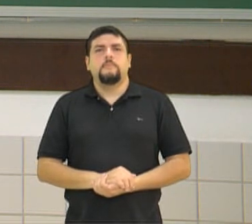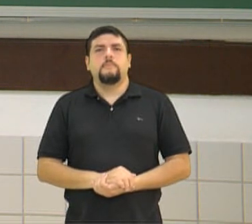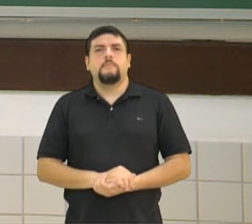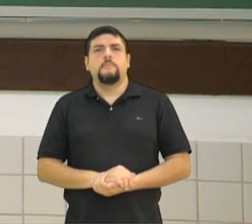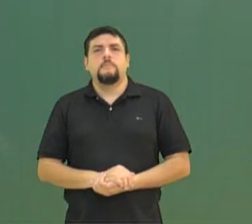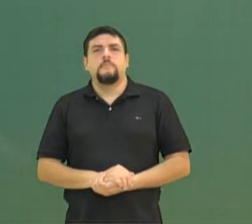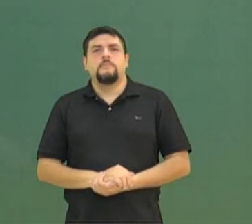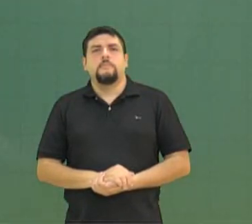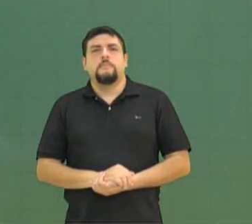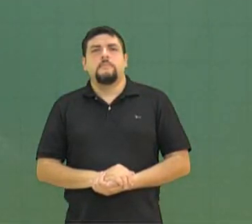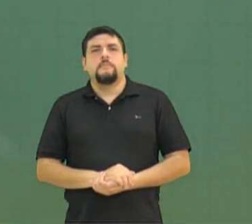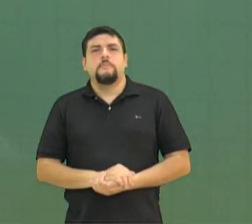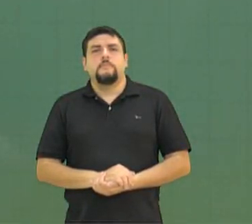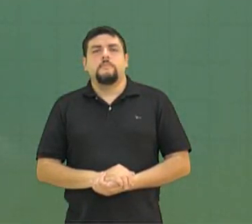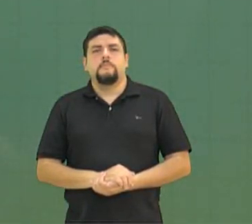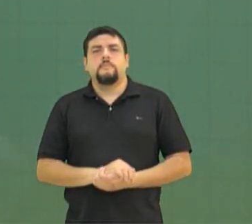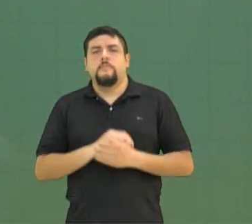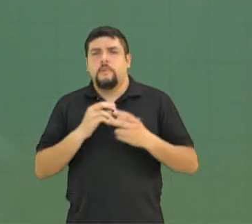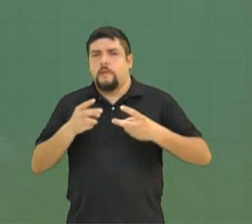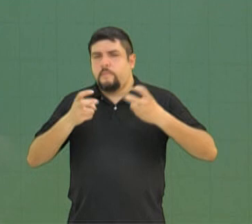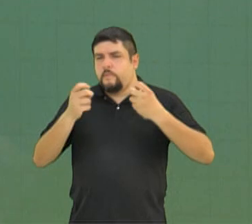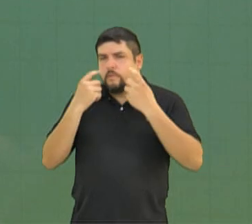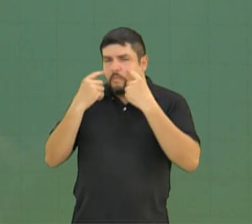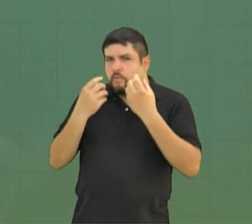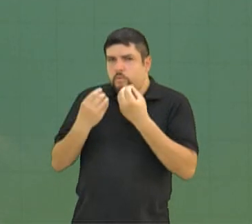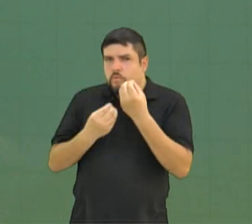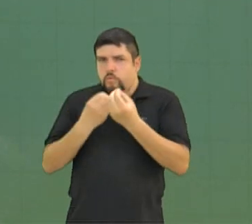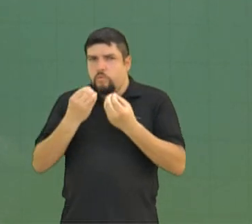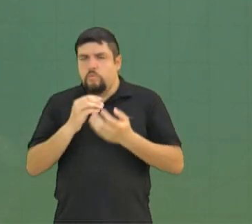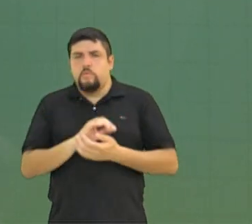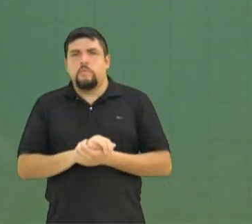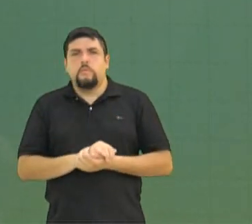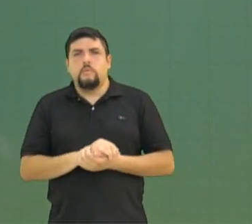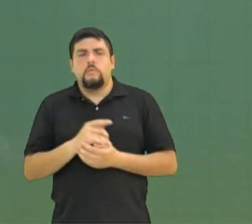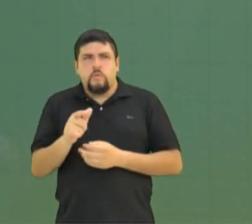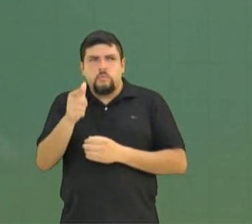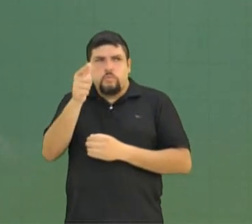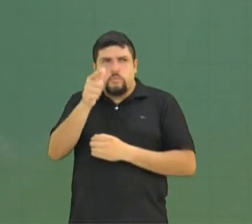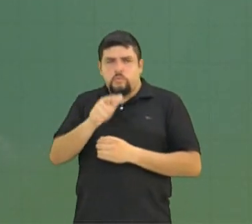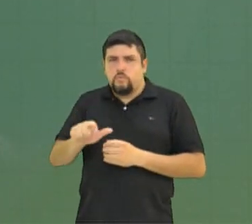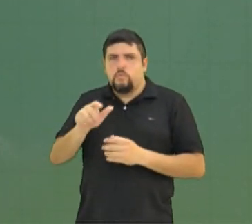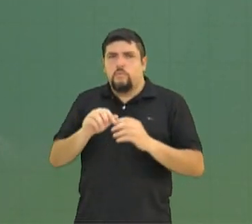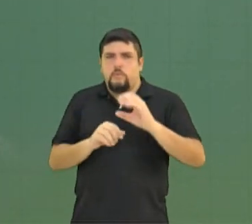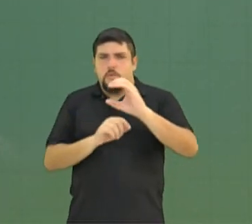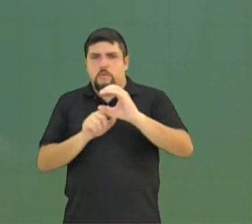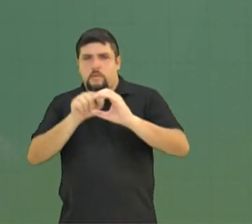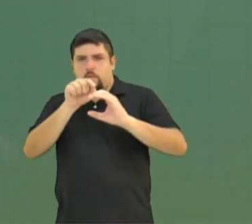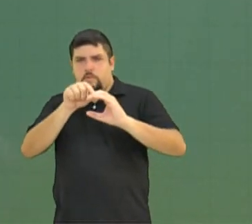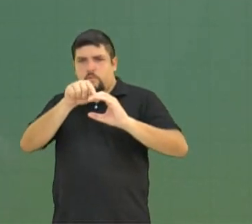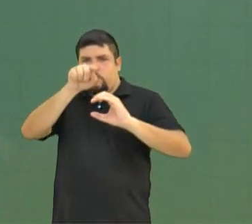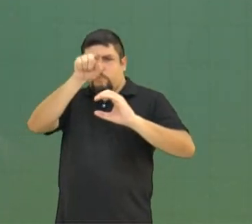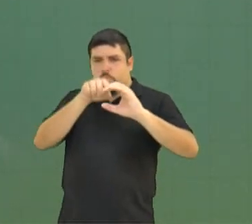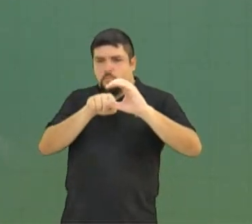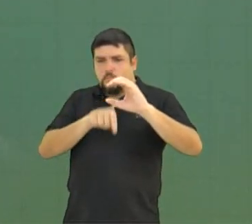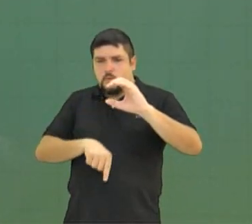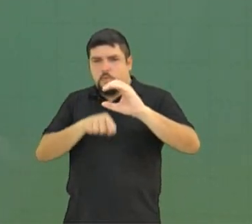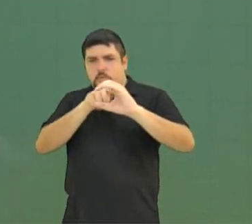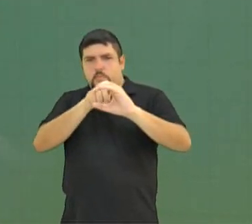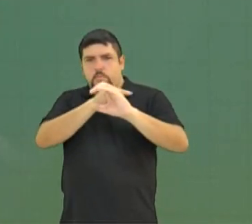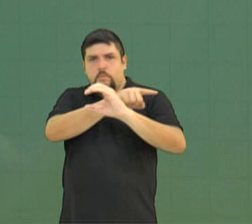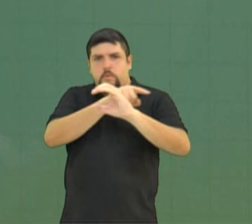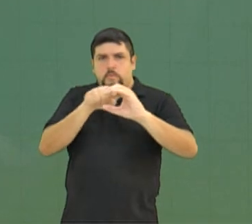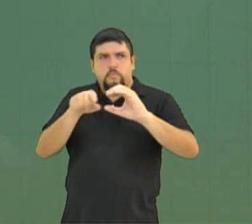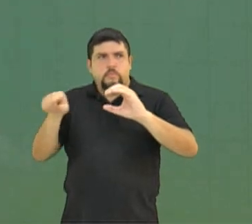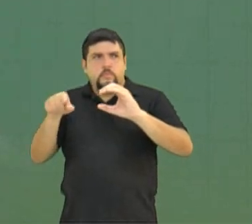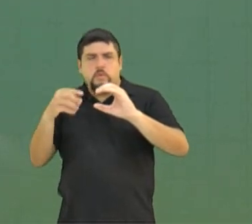Veja, veja, veja. Nesse caso, eu tenho de novo, né, ligado a esse carbono, 2 ligantes